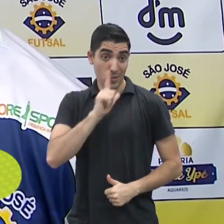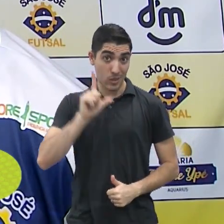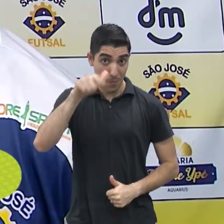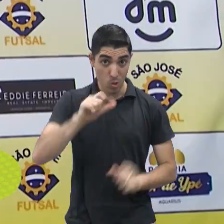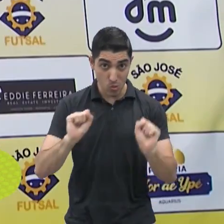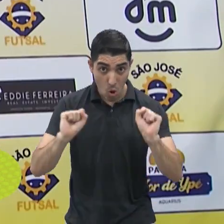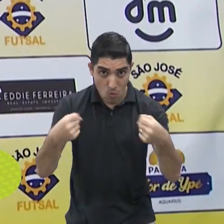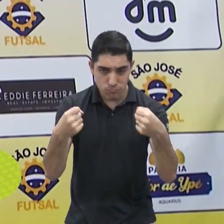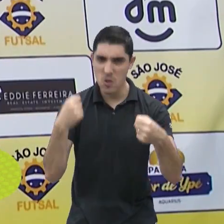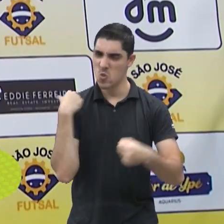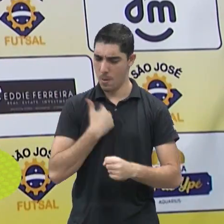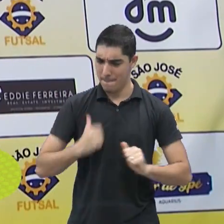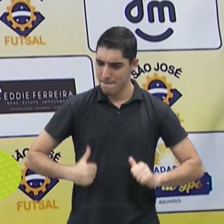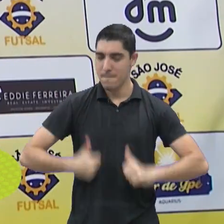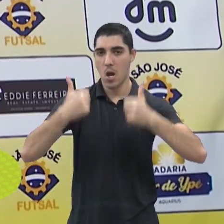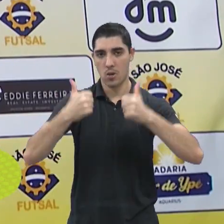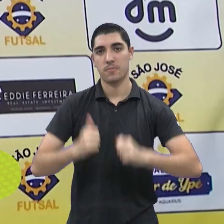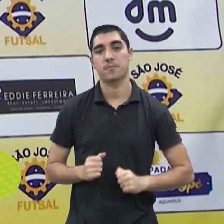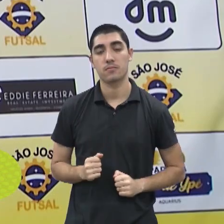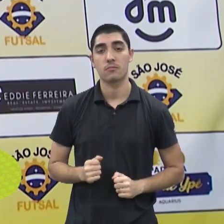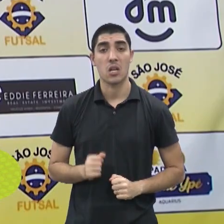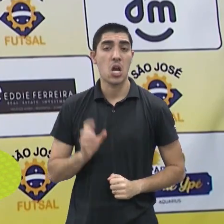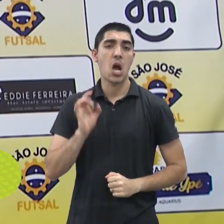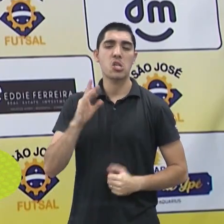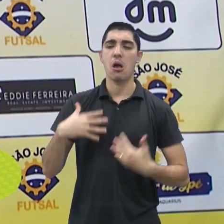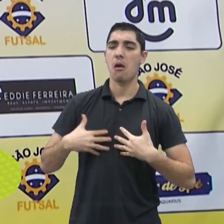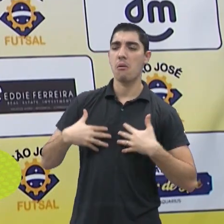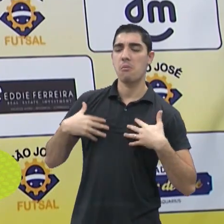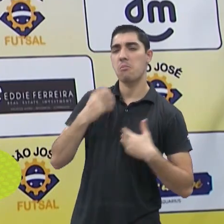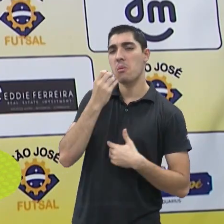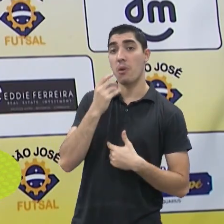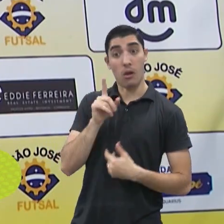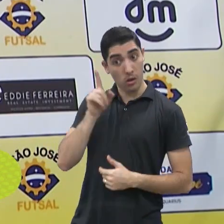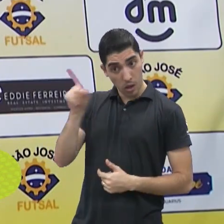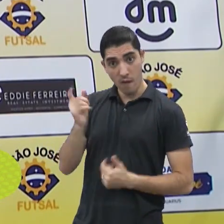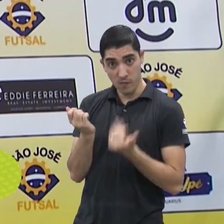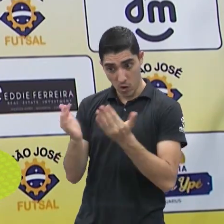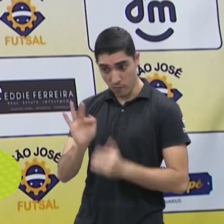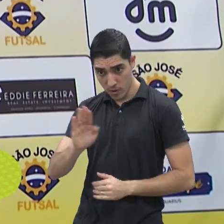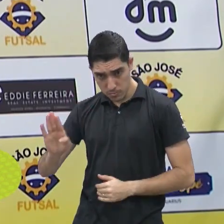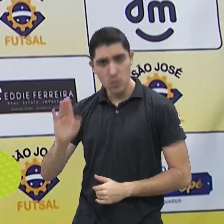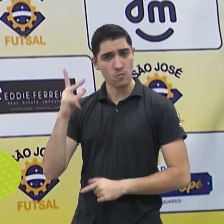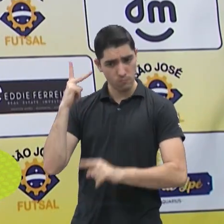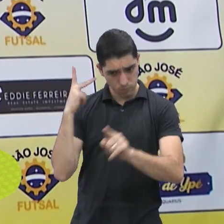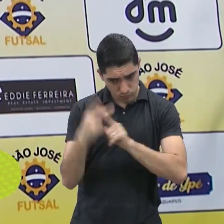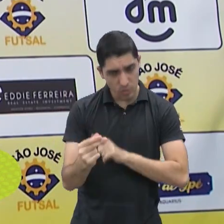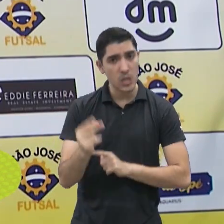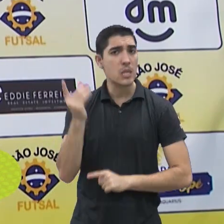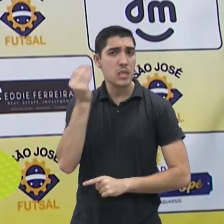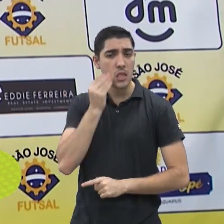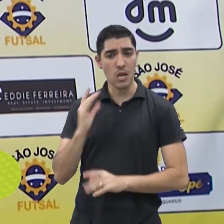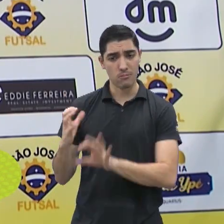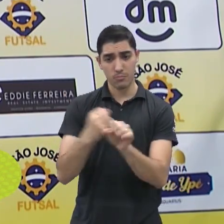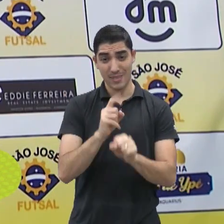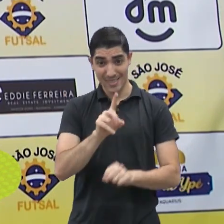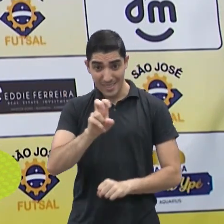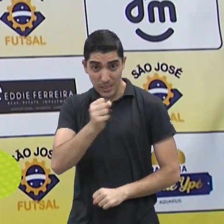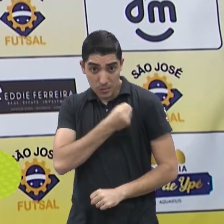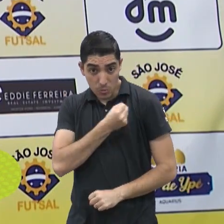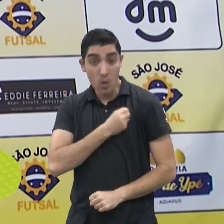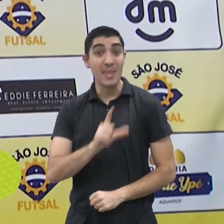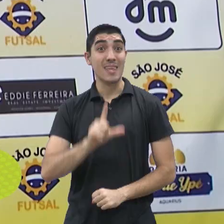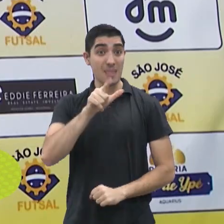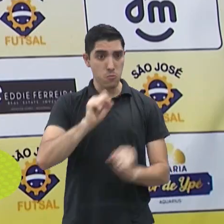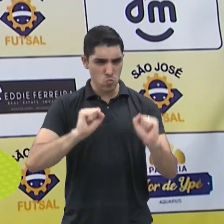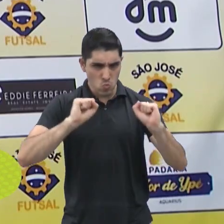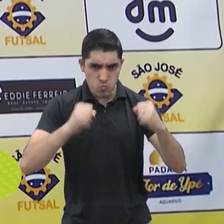para o mata-mata. A gente não está satisfeito só com isso, né? Vamos lá para o Marreco para ganhar, para fazer 15 pontos e chegar no mata bem,